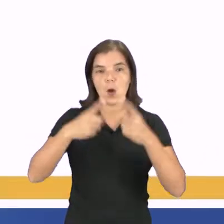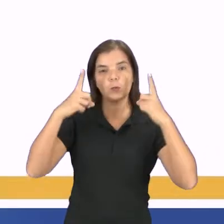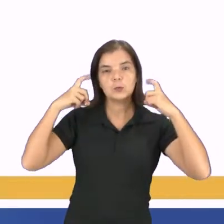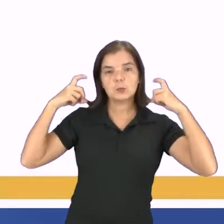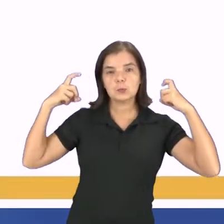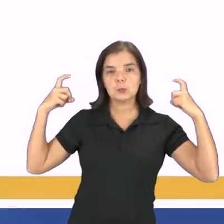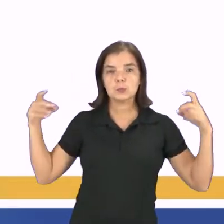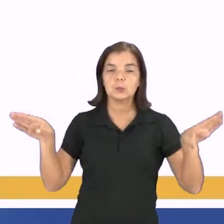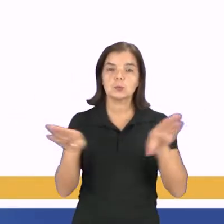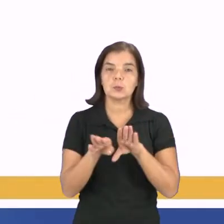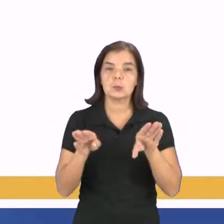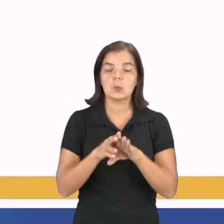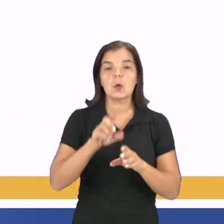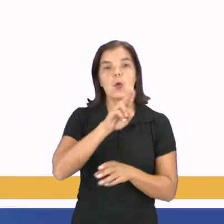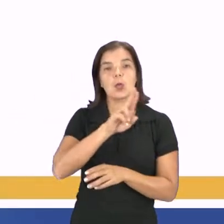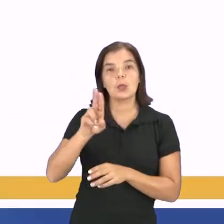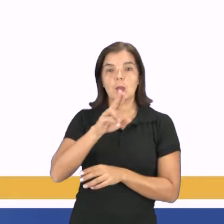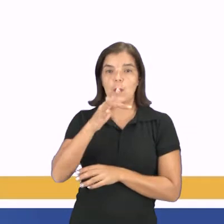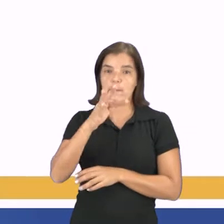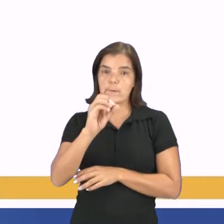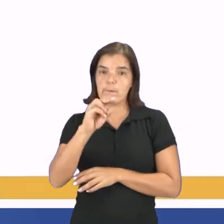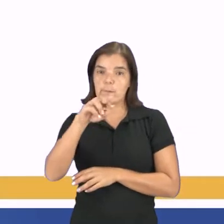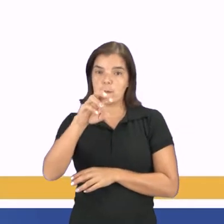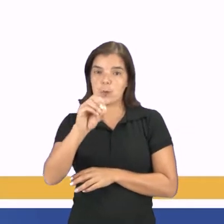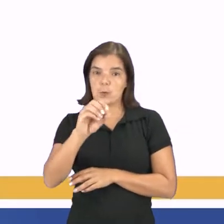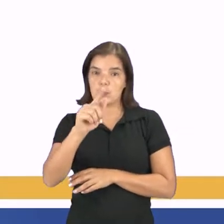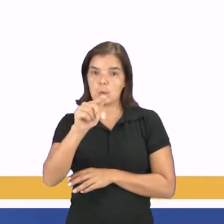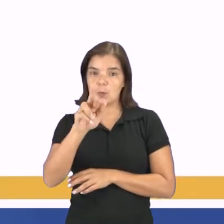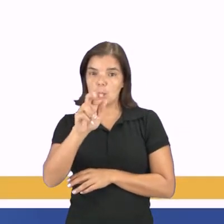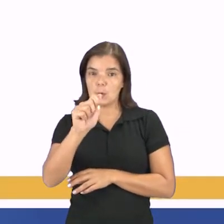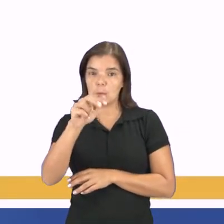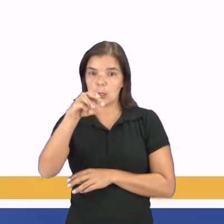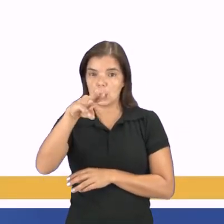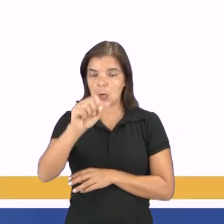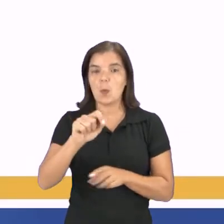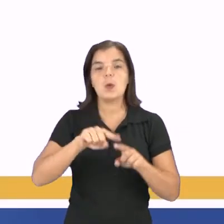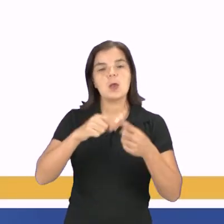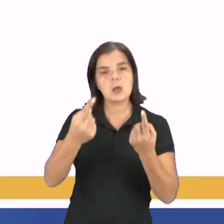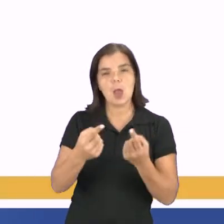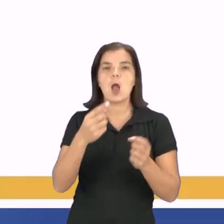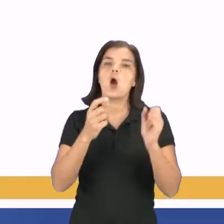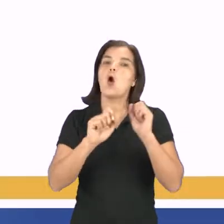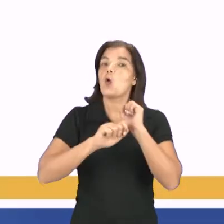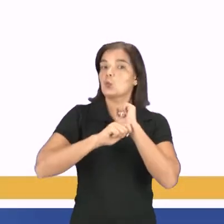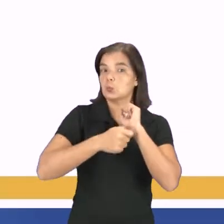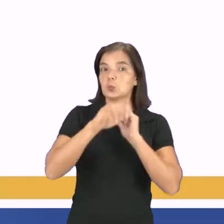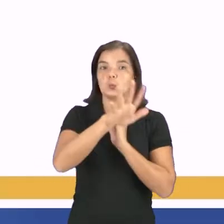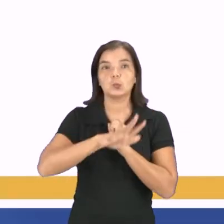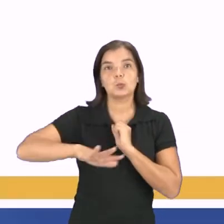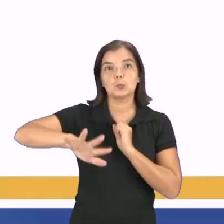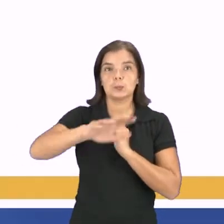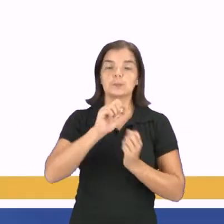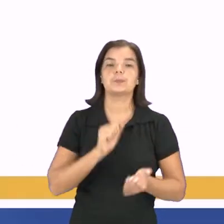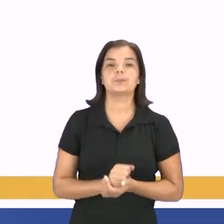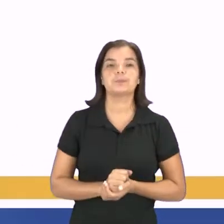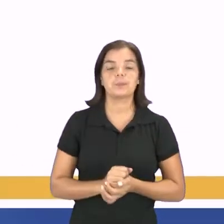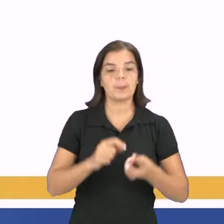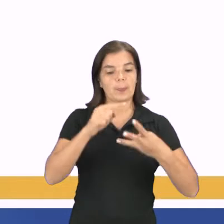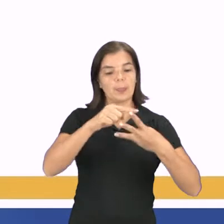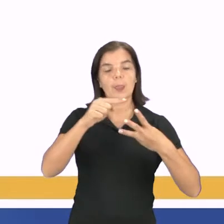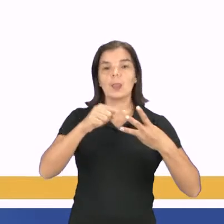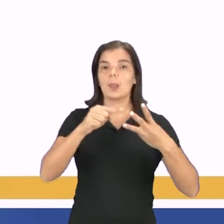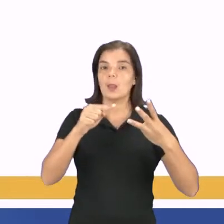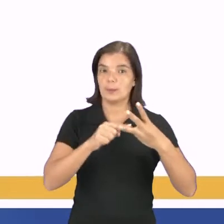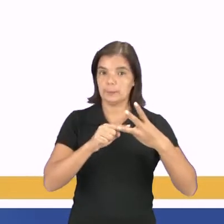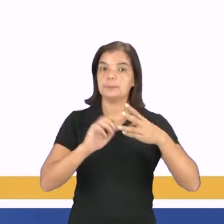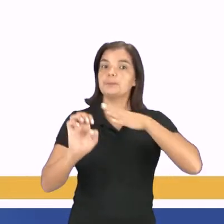sonoro das gravadoras, chama-se fonograma e é identificado por um código único universal. As três